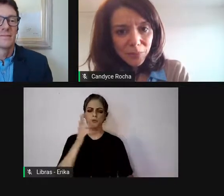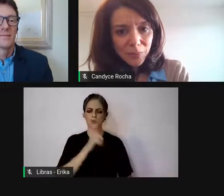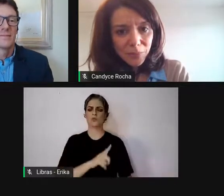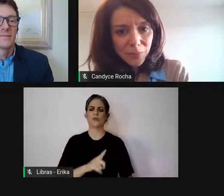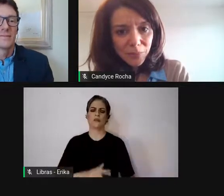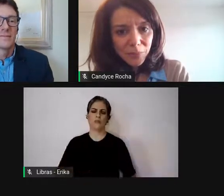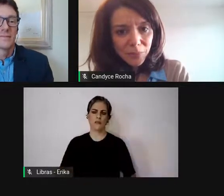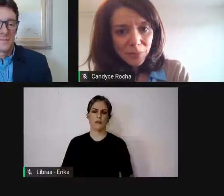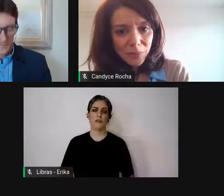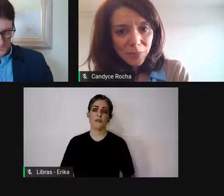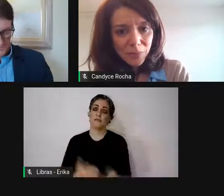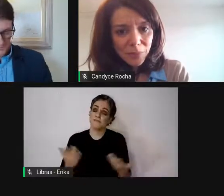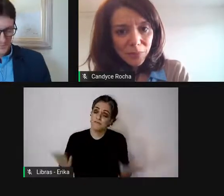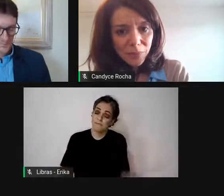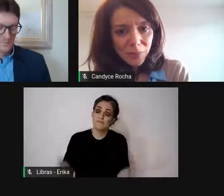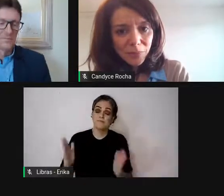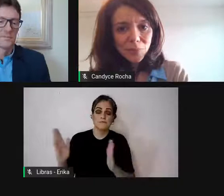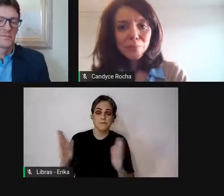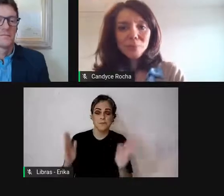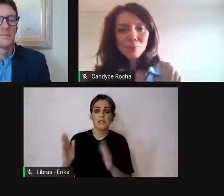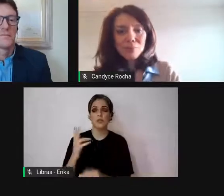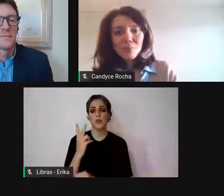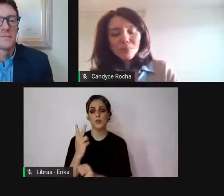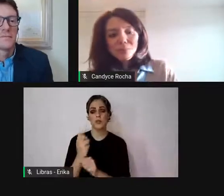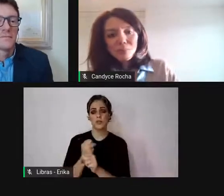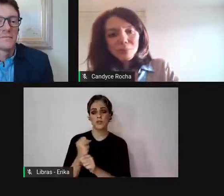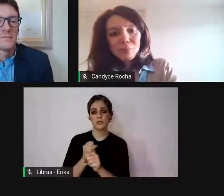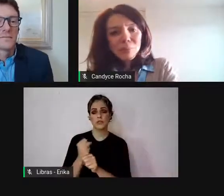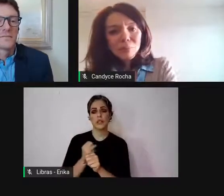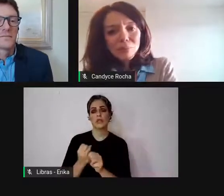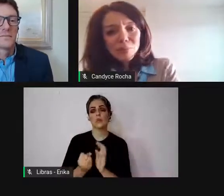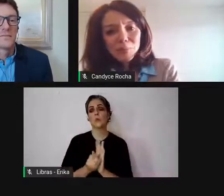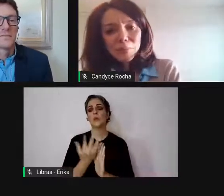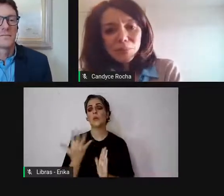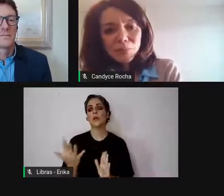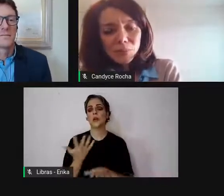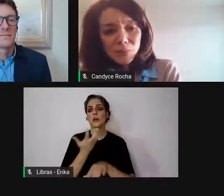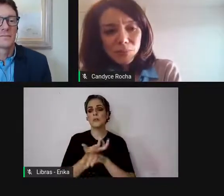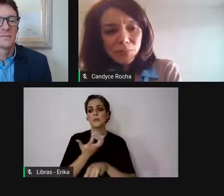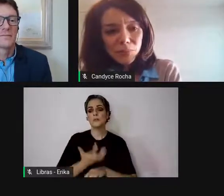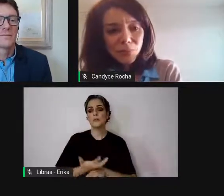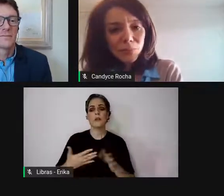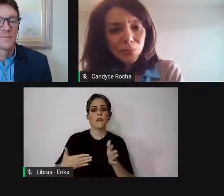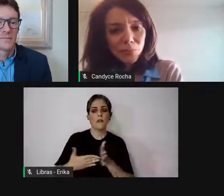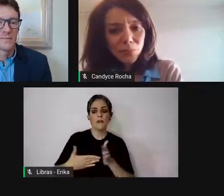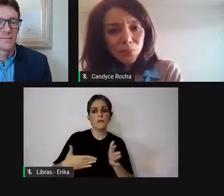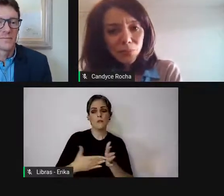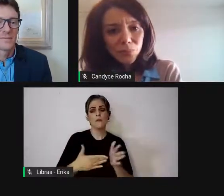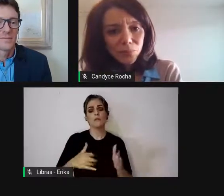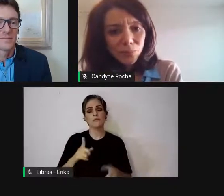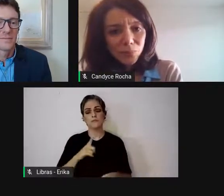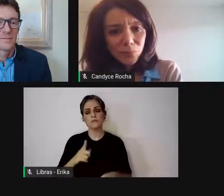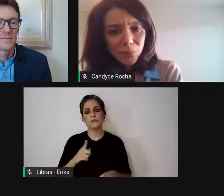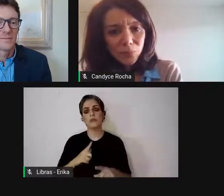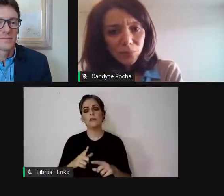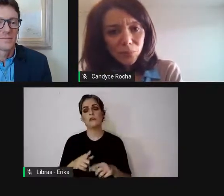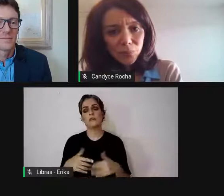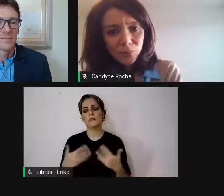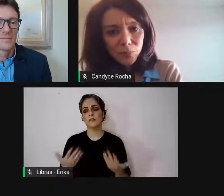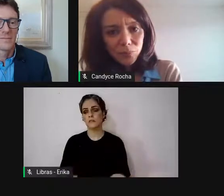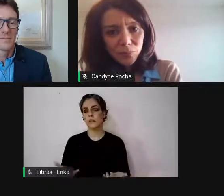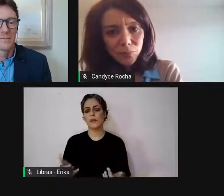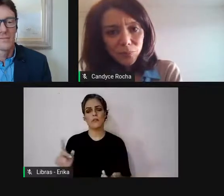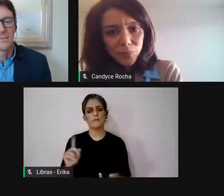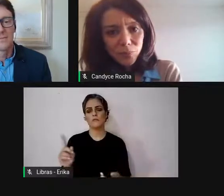são 2 anos, como você tem um limite de disciplinas que você consegue fazer, não dispersa muito, quer